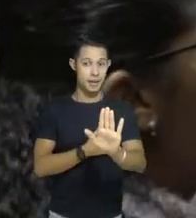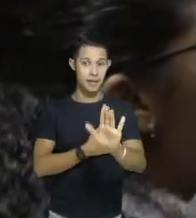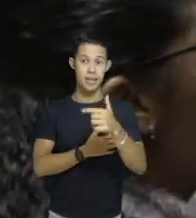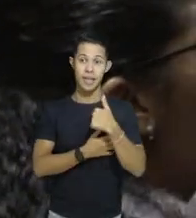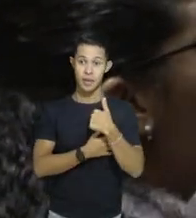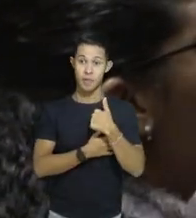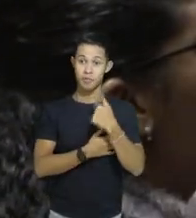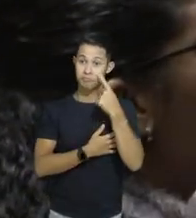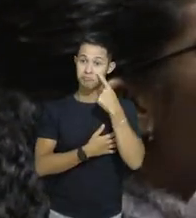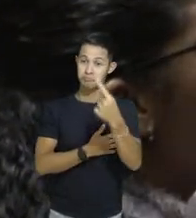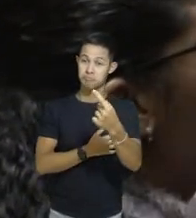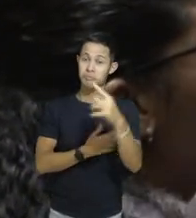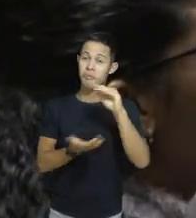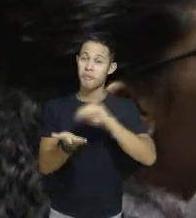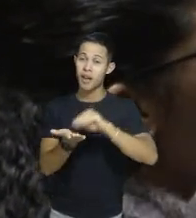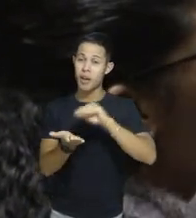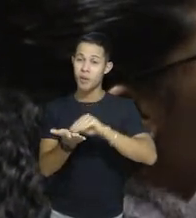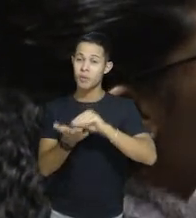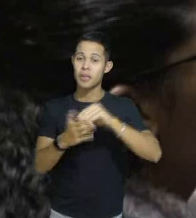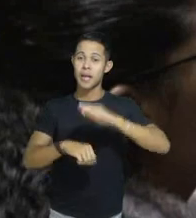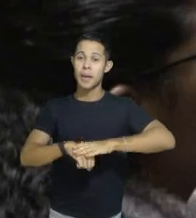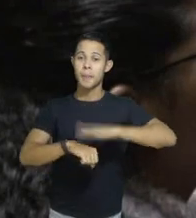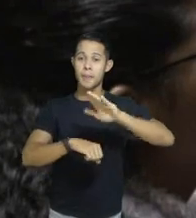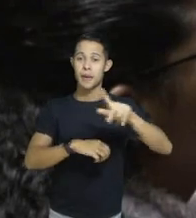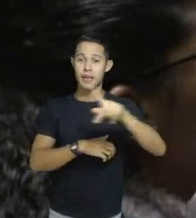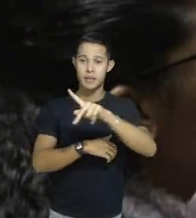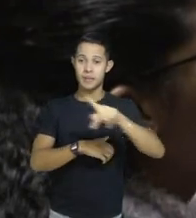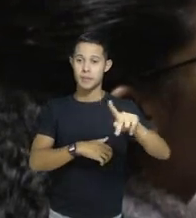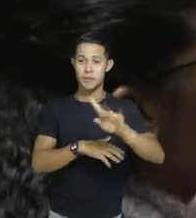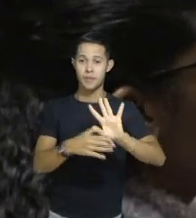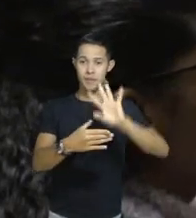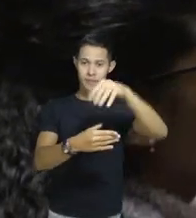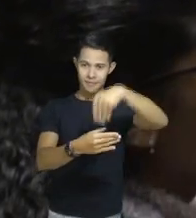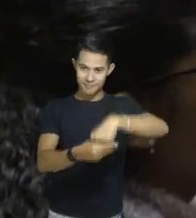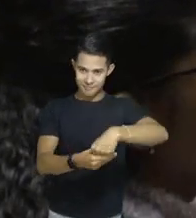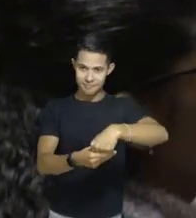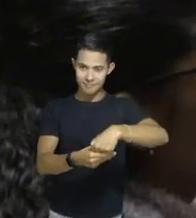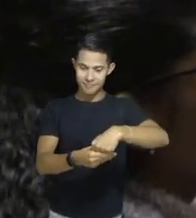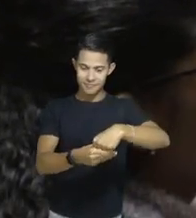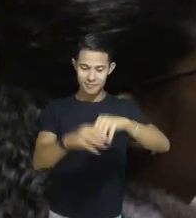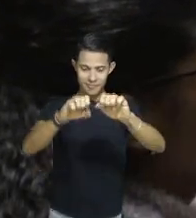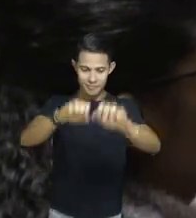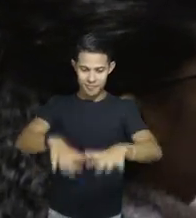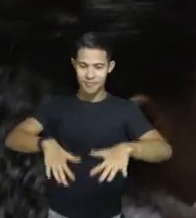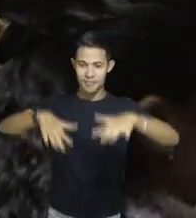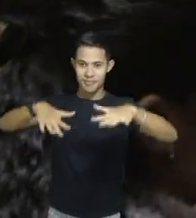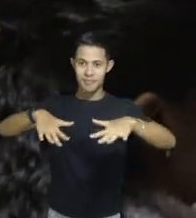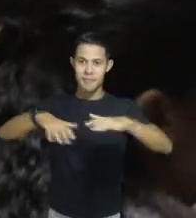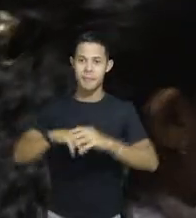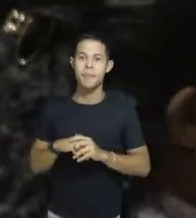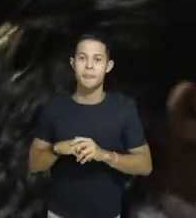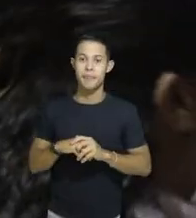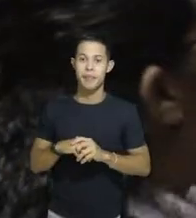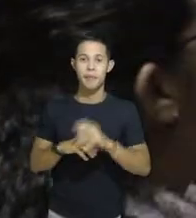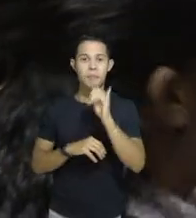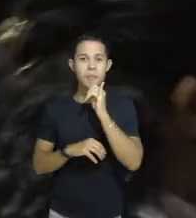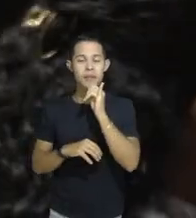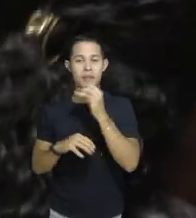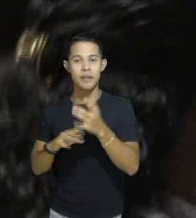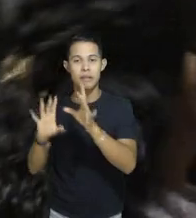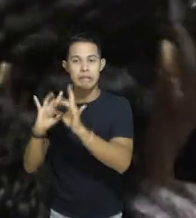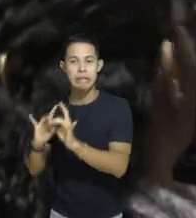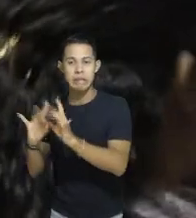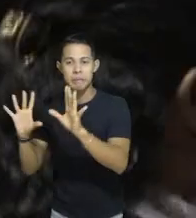muita falta, assim, de ter mais professores aqui, que eu acho que o que está... a questão da liberação,